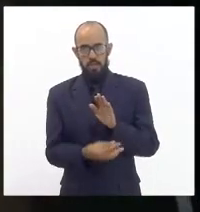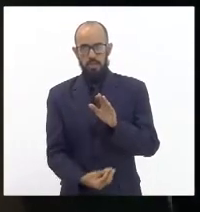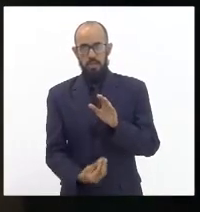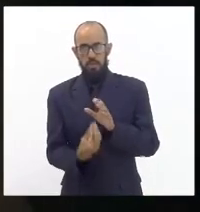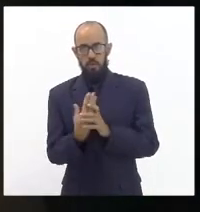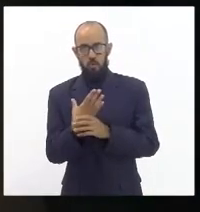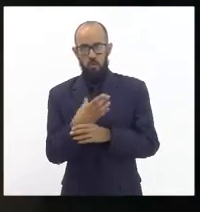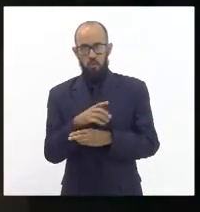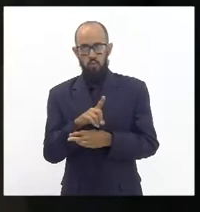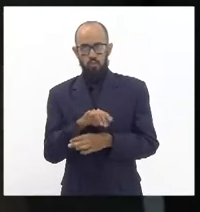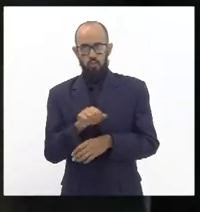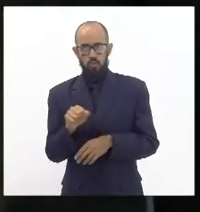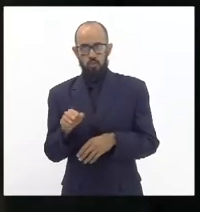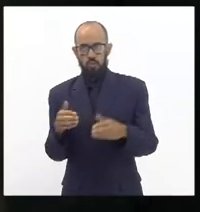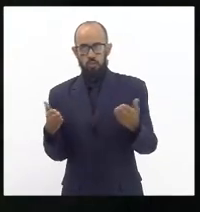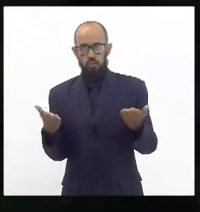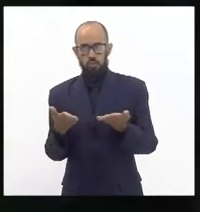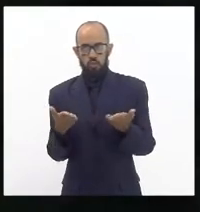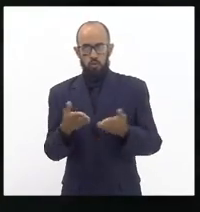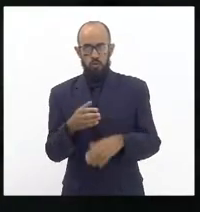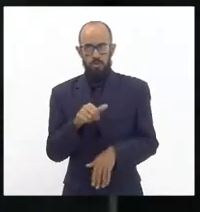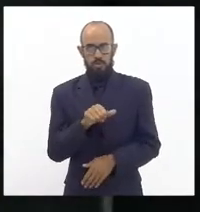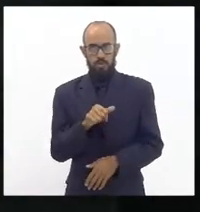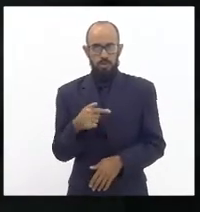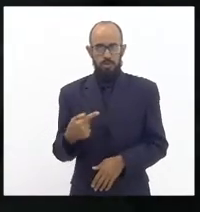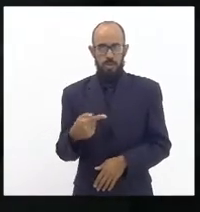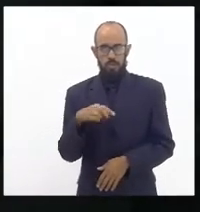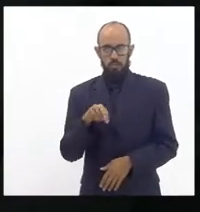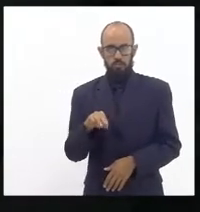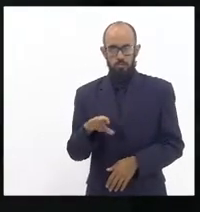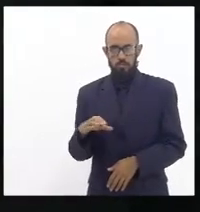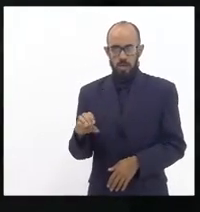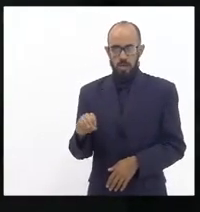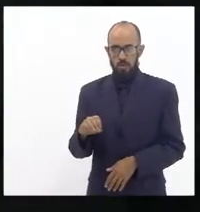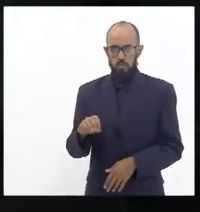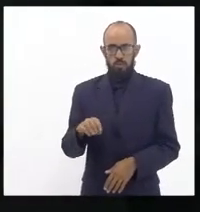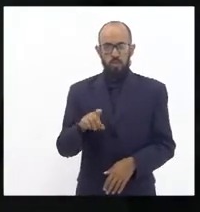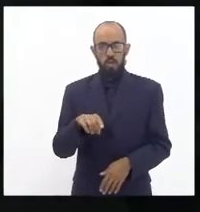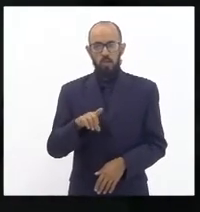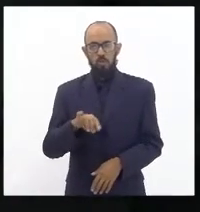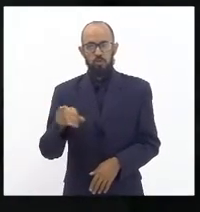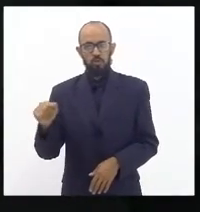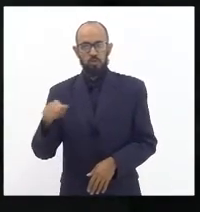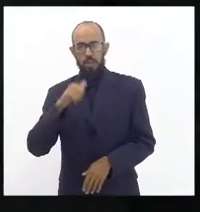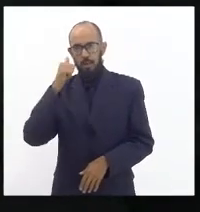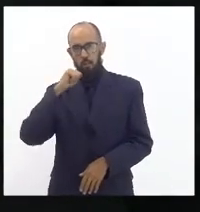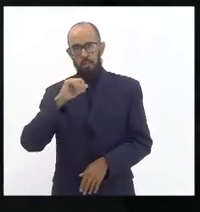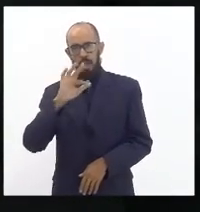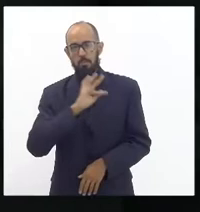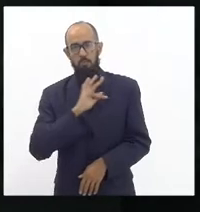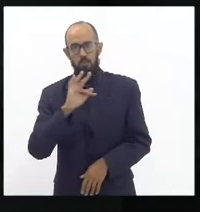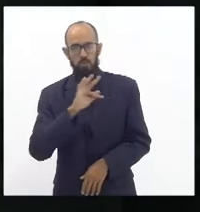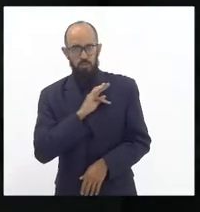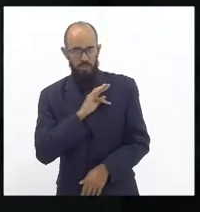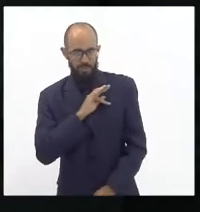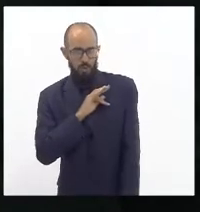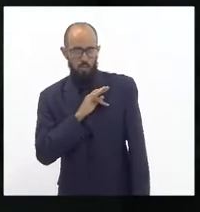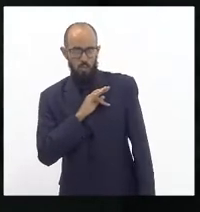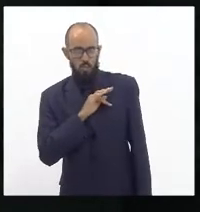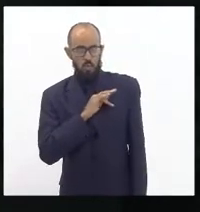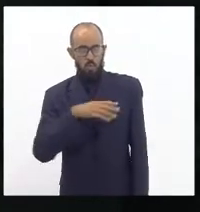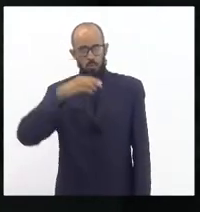criou a data de hoje 17 de Março como o dia da policial militar e a mulher